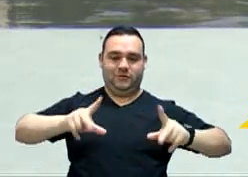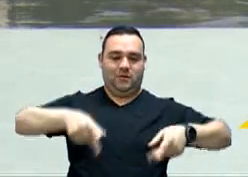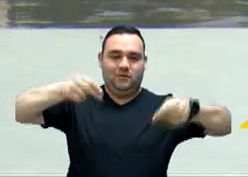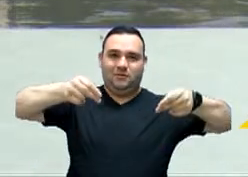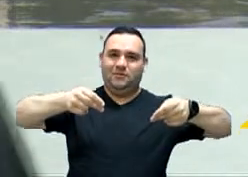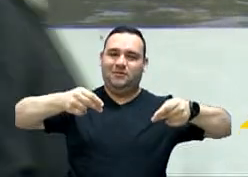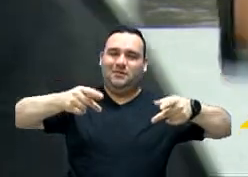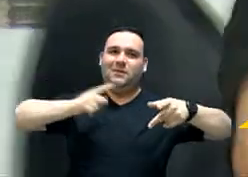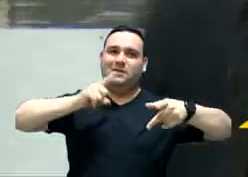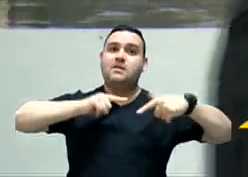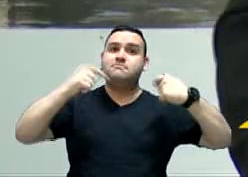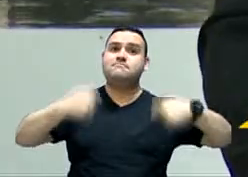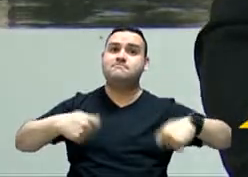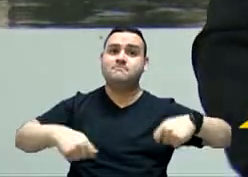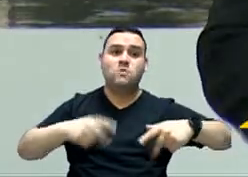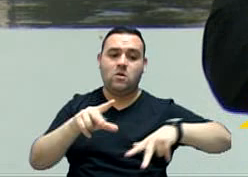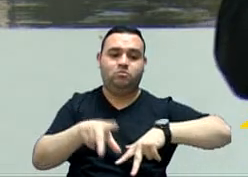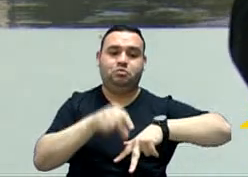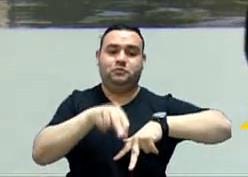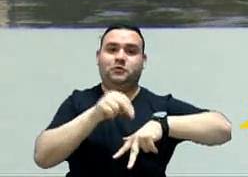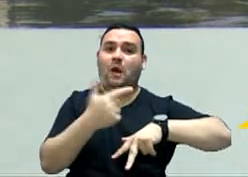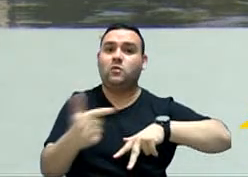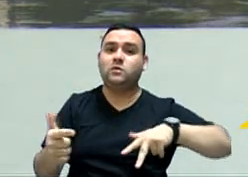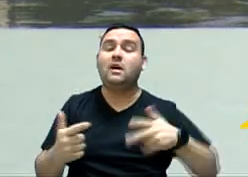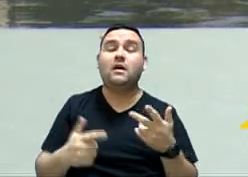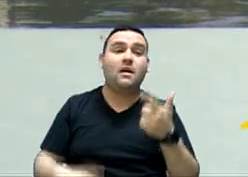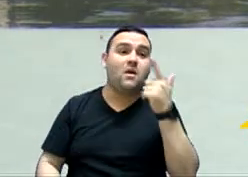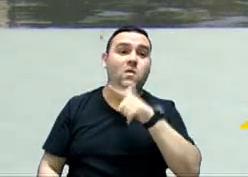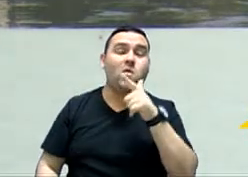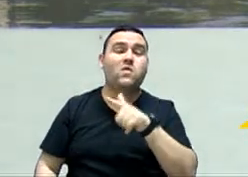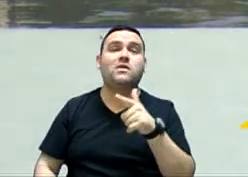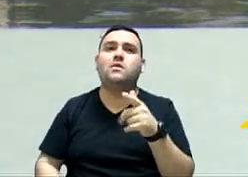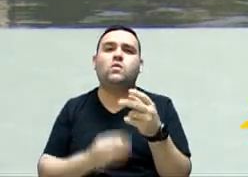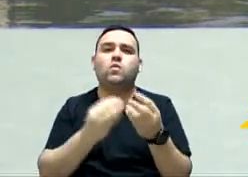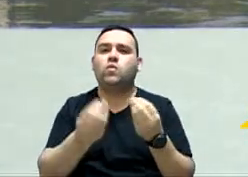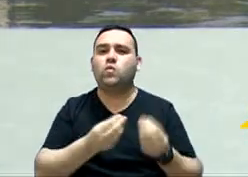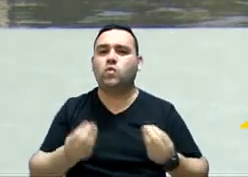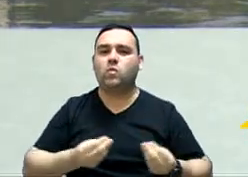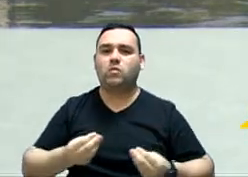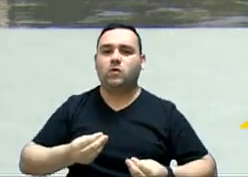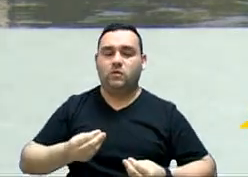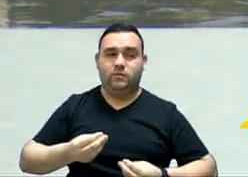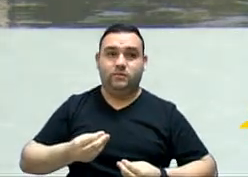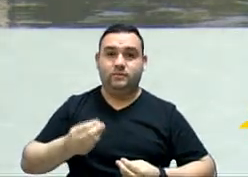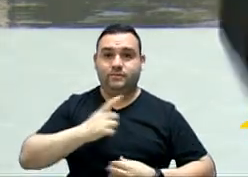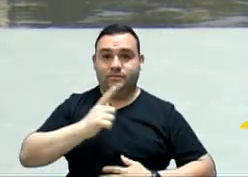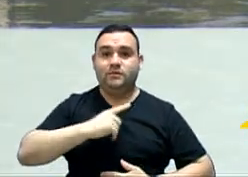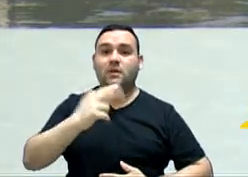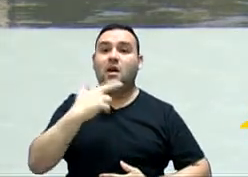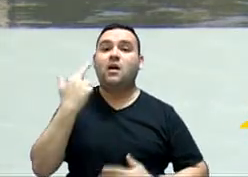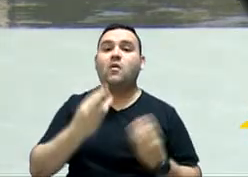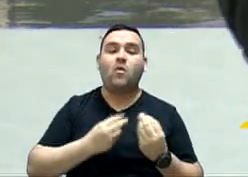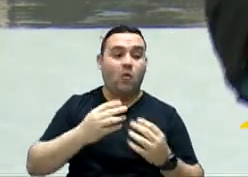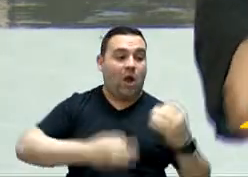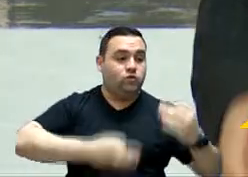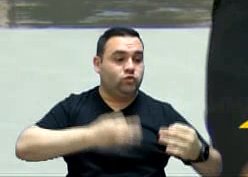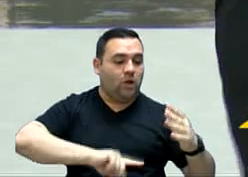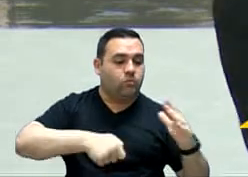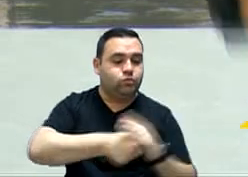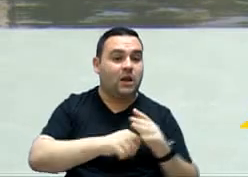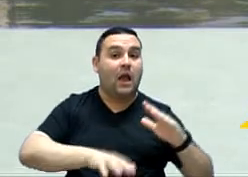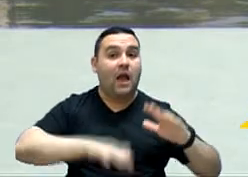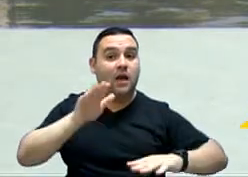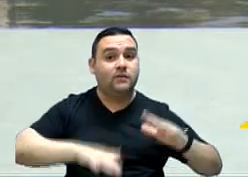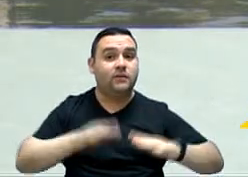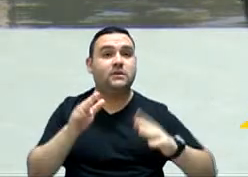às vezes precisam da fralda, não têm condições, conseguem, Hudson, Pessine. Manga, consegue na justiça, às